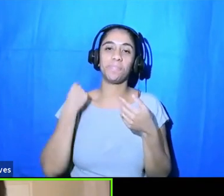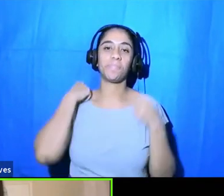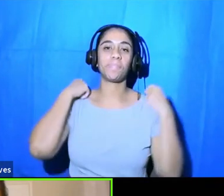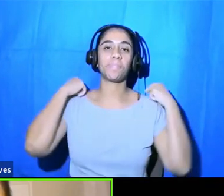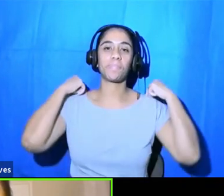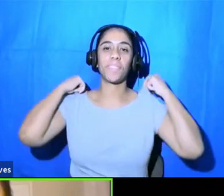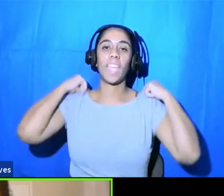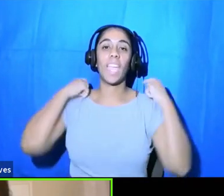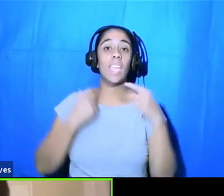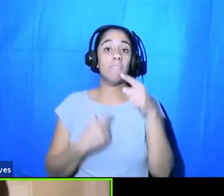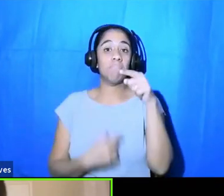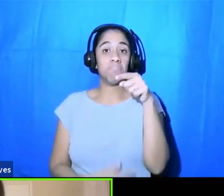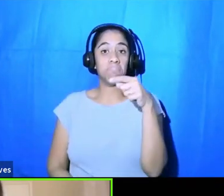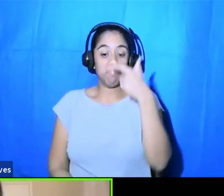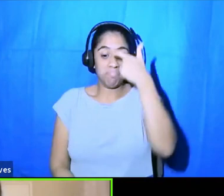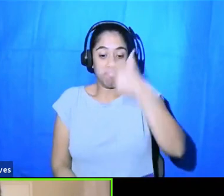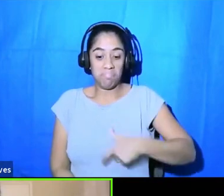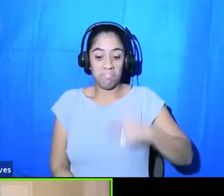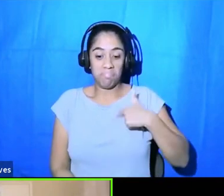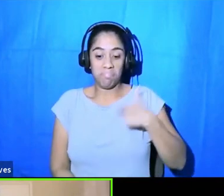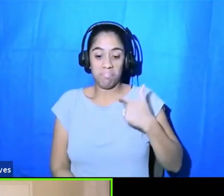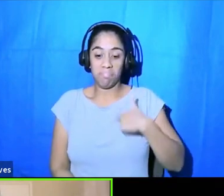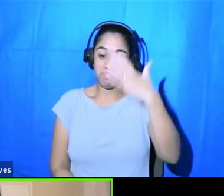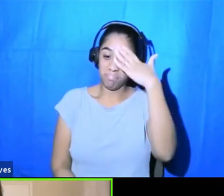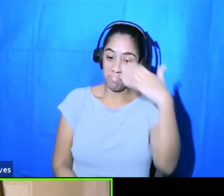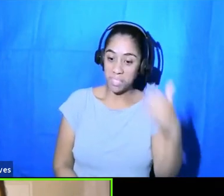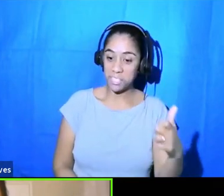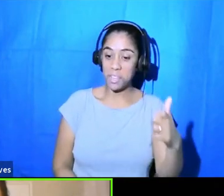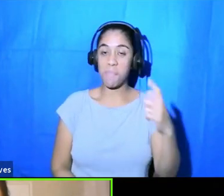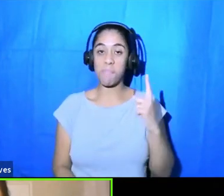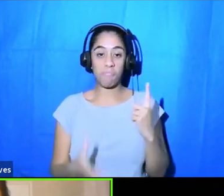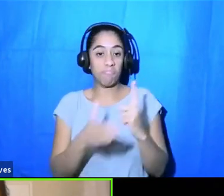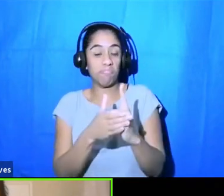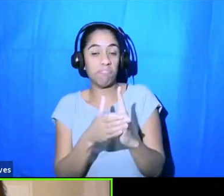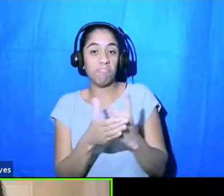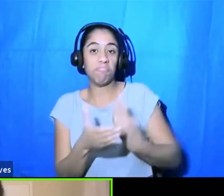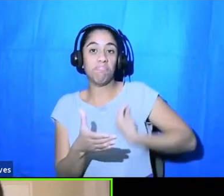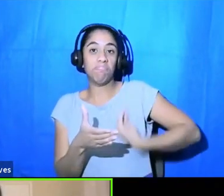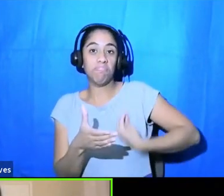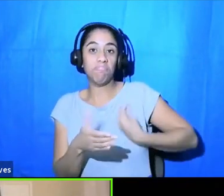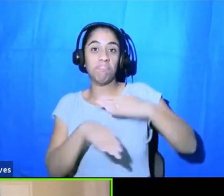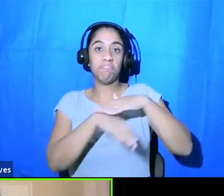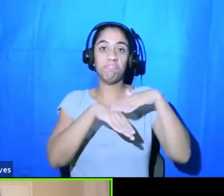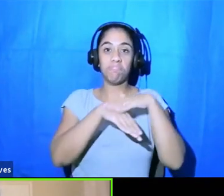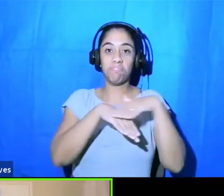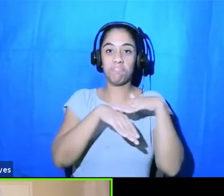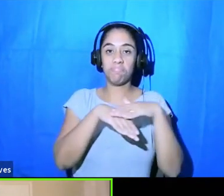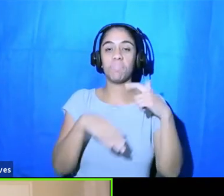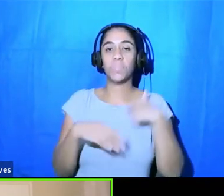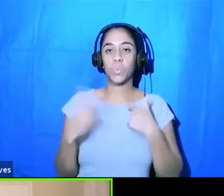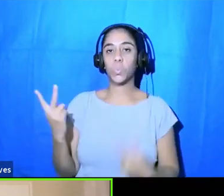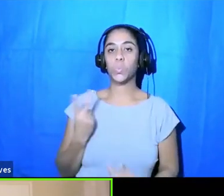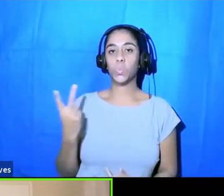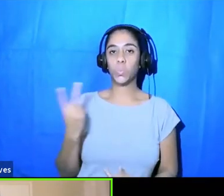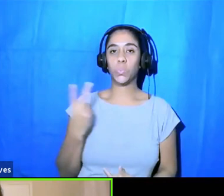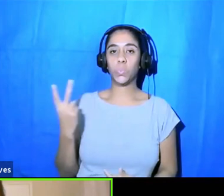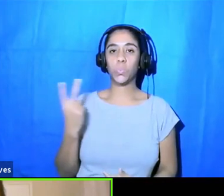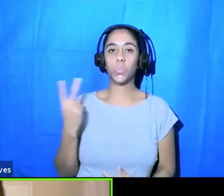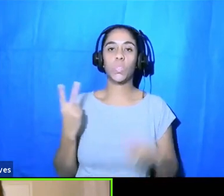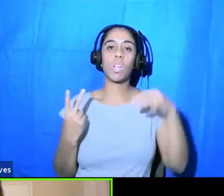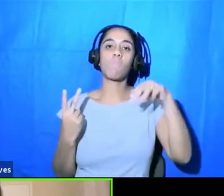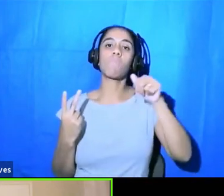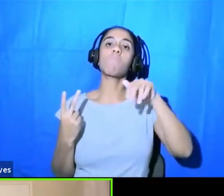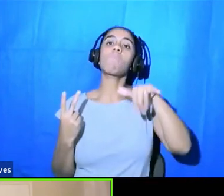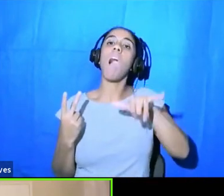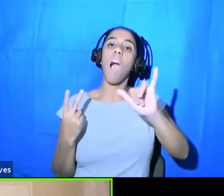Como lhes contava, Amaya e eu estávamos em sessão, recién, de uma das comissões mais